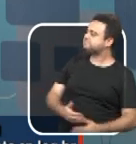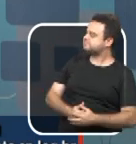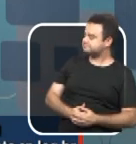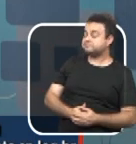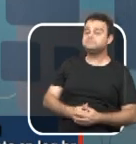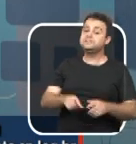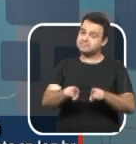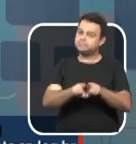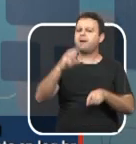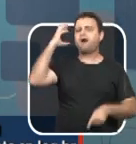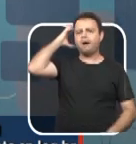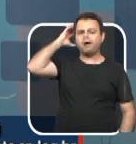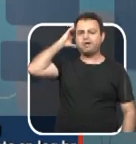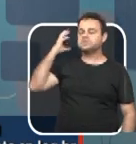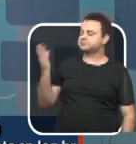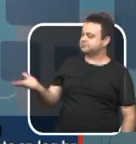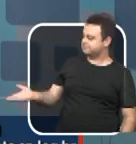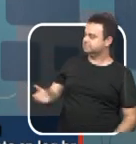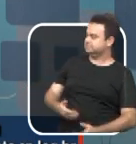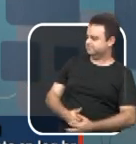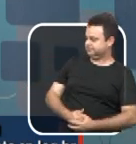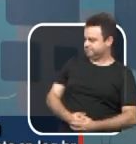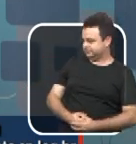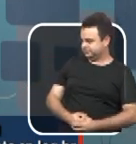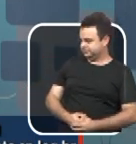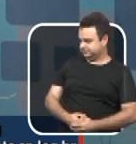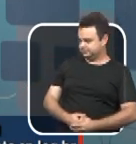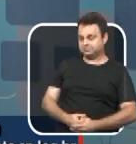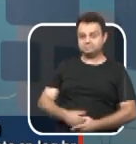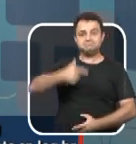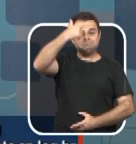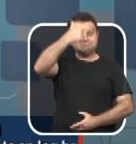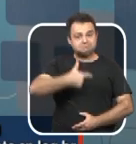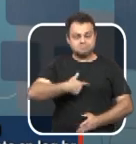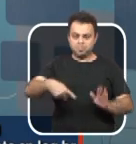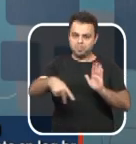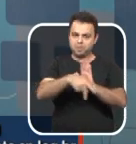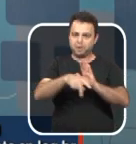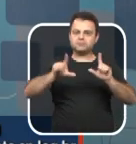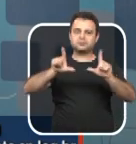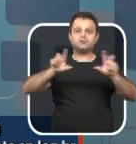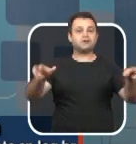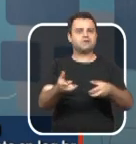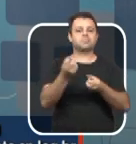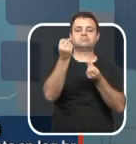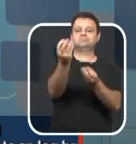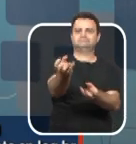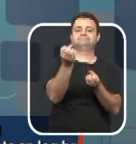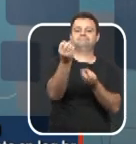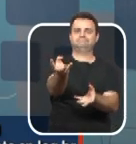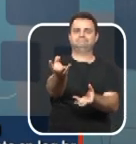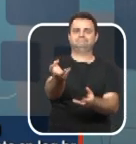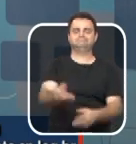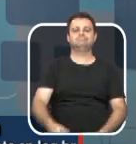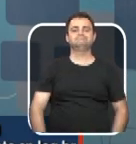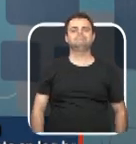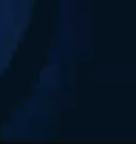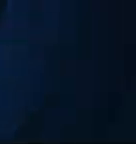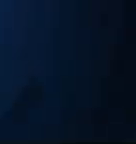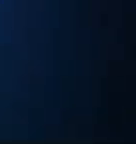e também pela Rádio Educativa FM 106,7 Thais Machado para TV Câmara o canal do